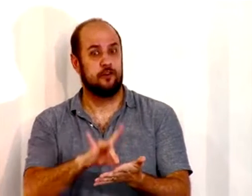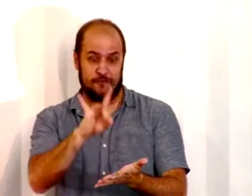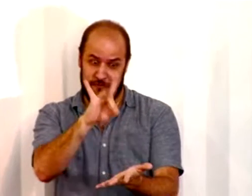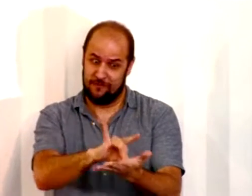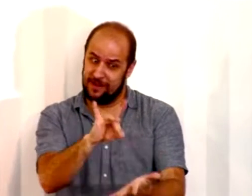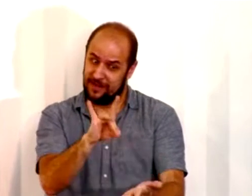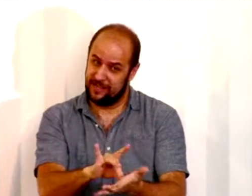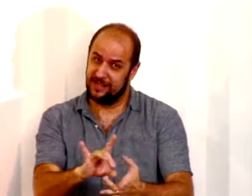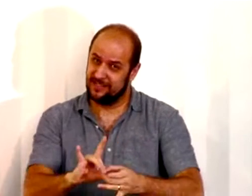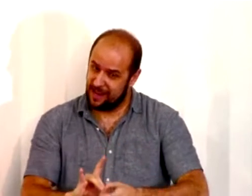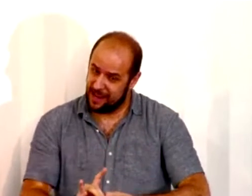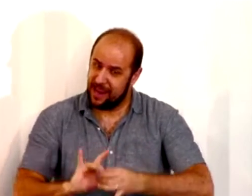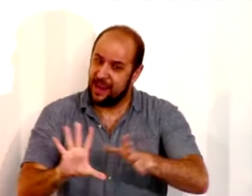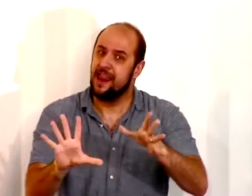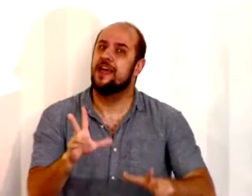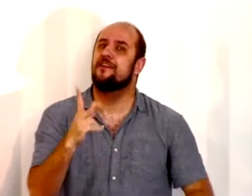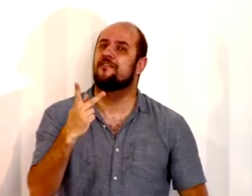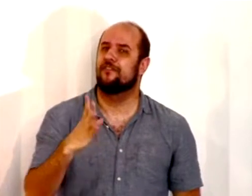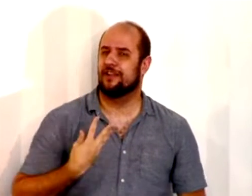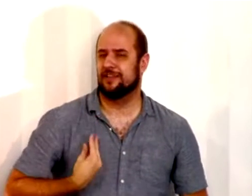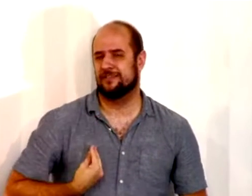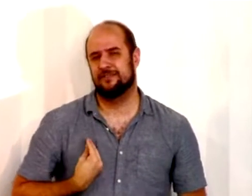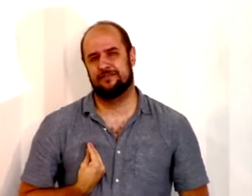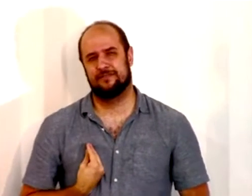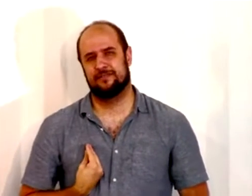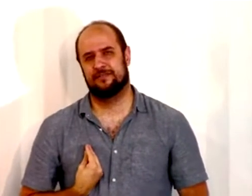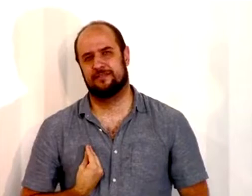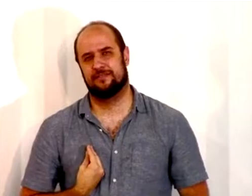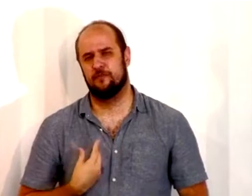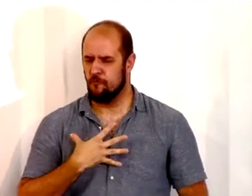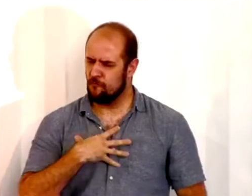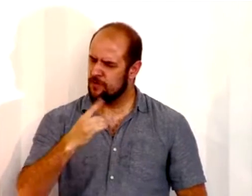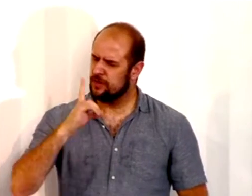a verdade vos libertará. Se o Filho vos libertar,